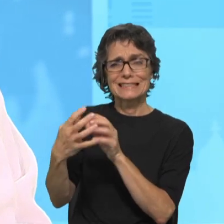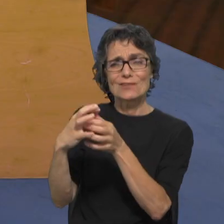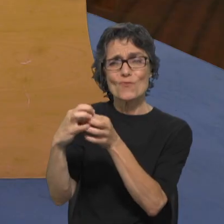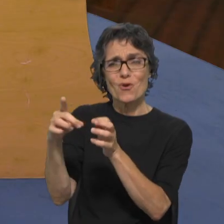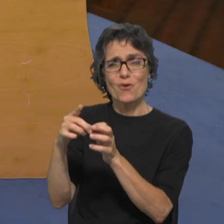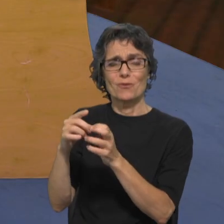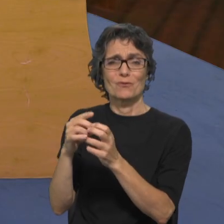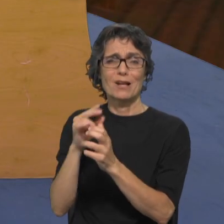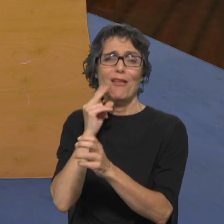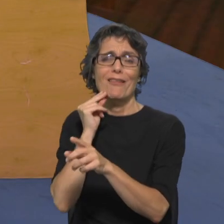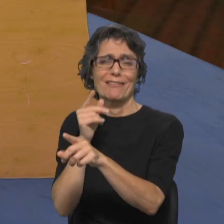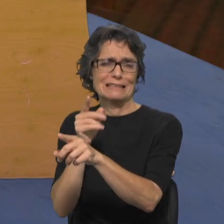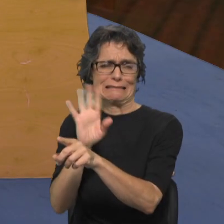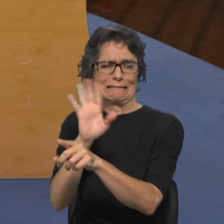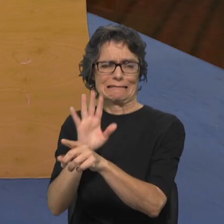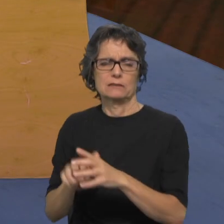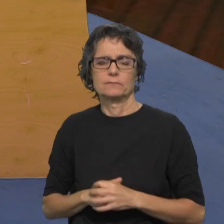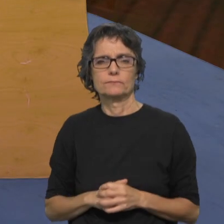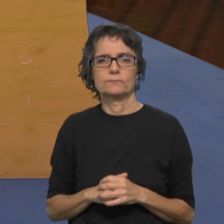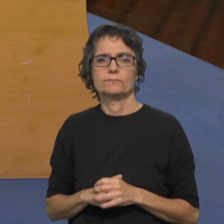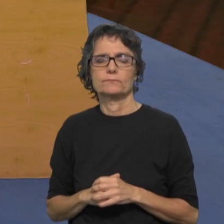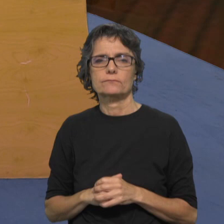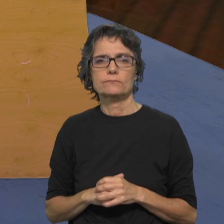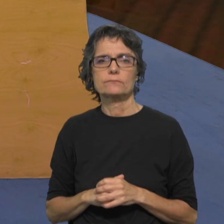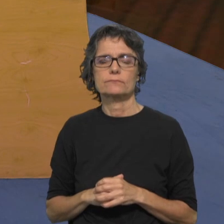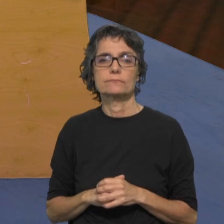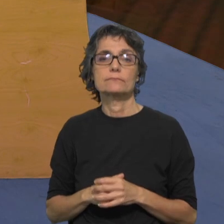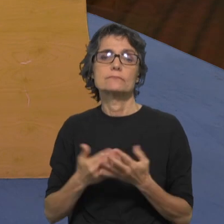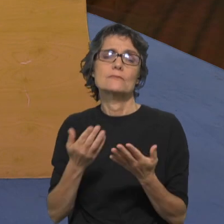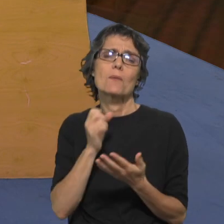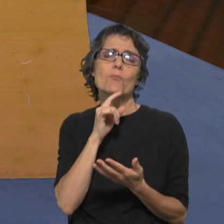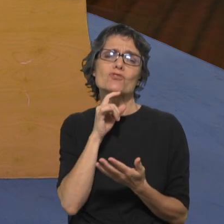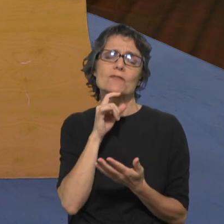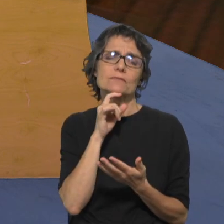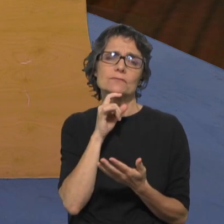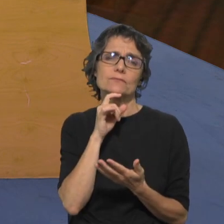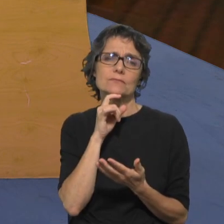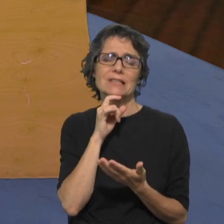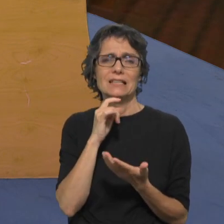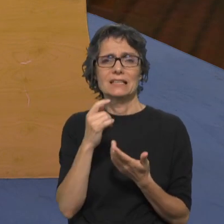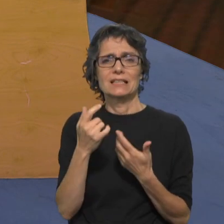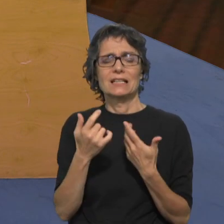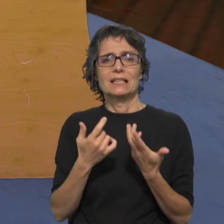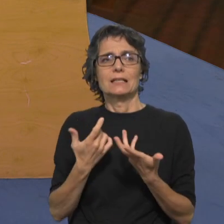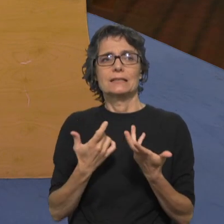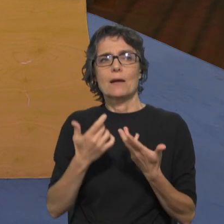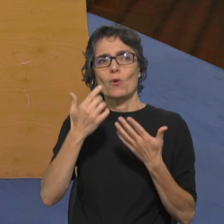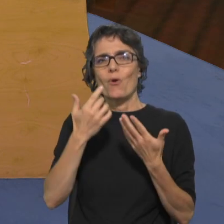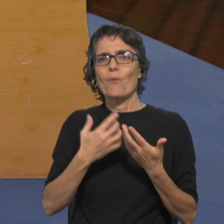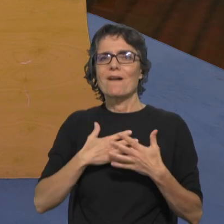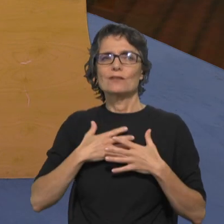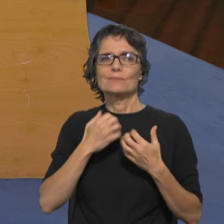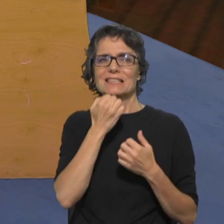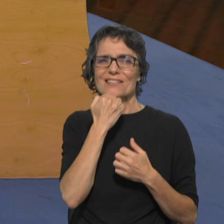pode ser uma reação a uma certa, às vezes, inoperância do regime democrático que se poderá ter tornado pouco eficiente em determinadas áreas.